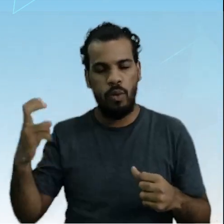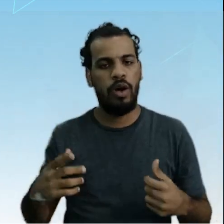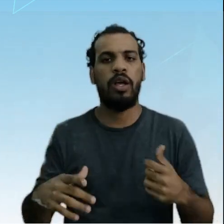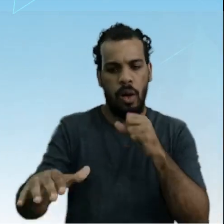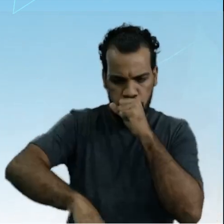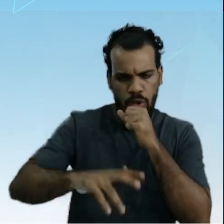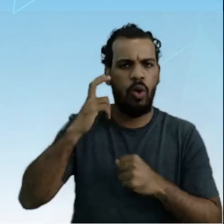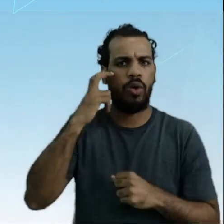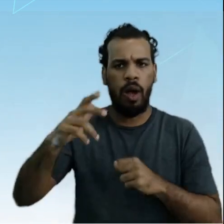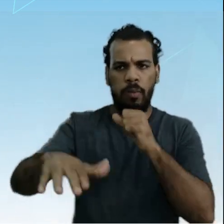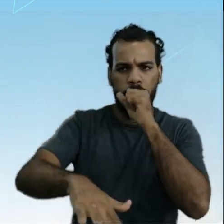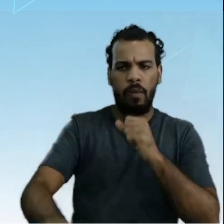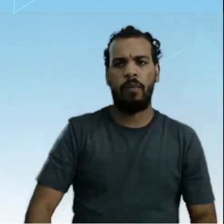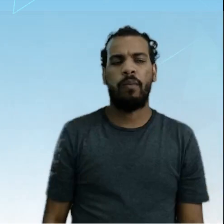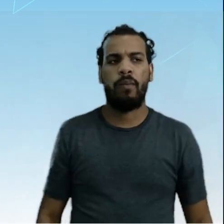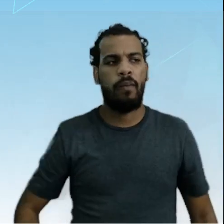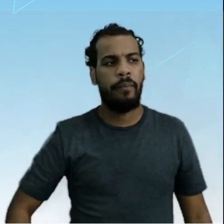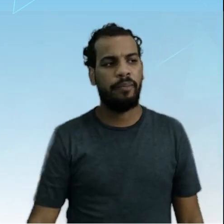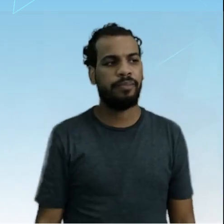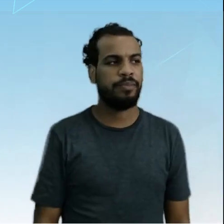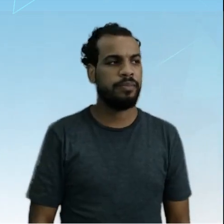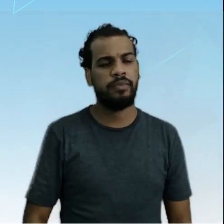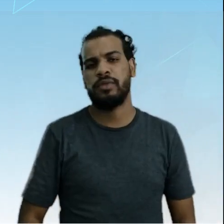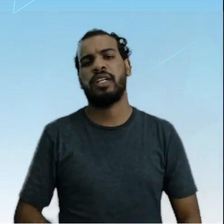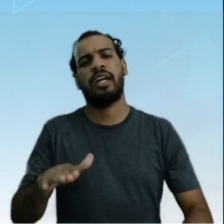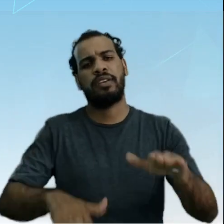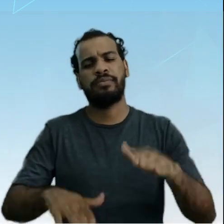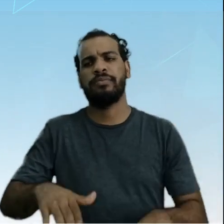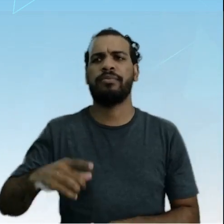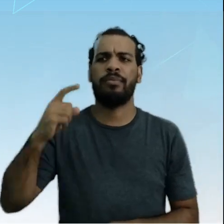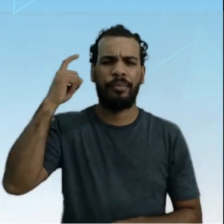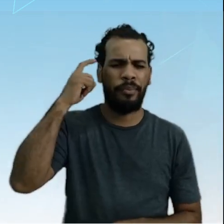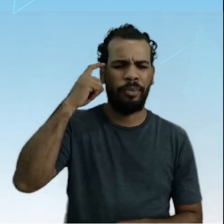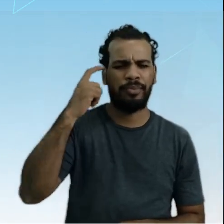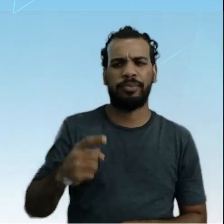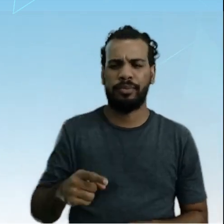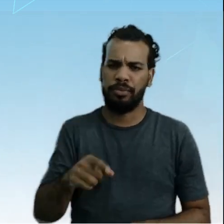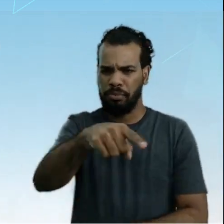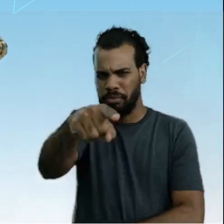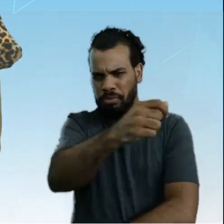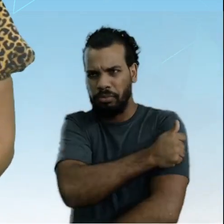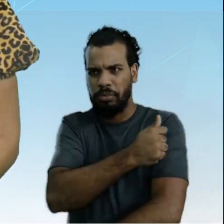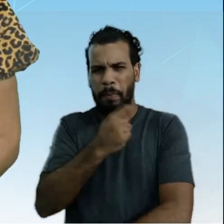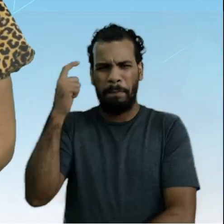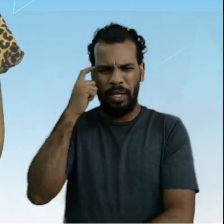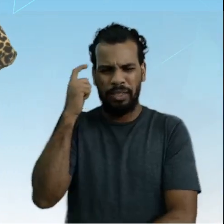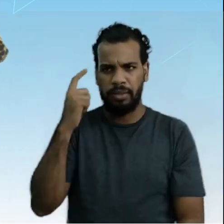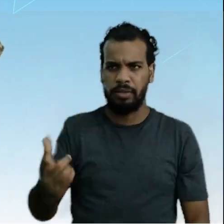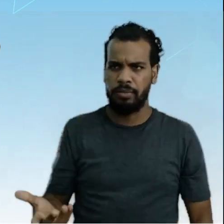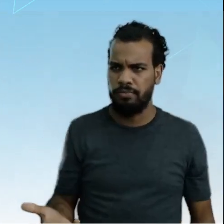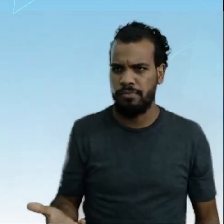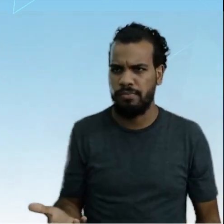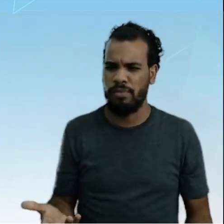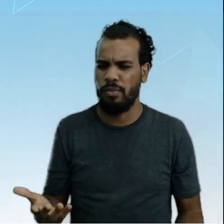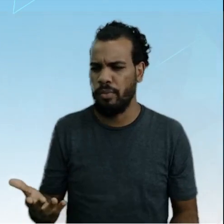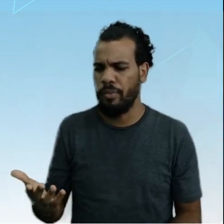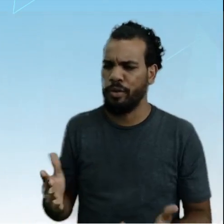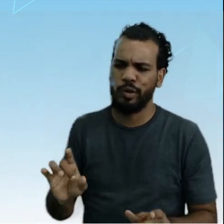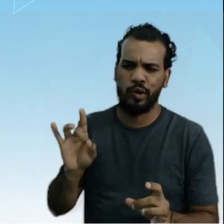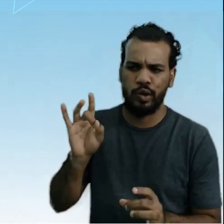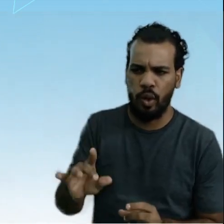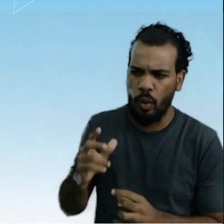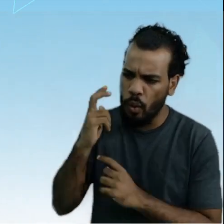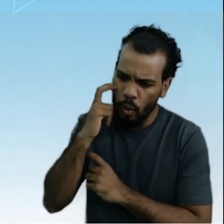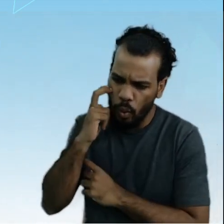manifestações culturais. Exatamente. Porque muitas vezes acham, e até o próprio estudante pode pensar que só